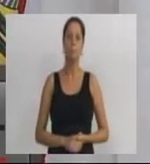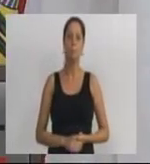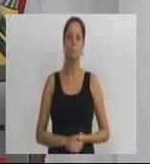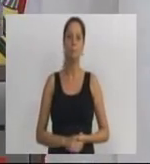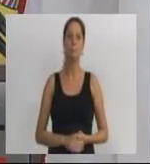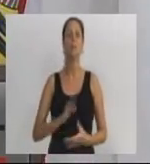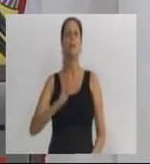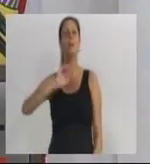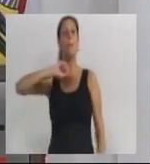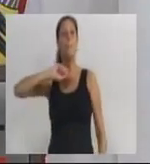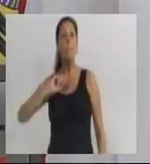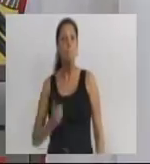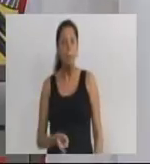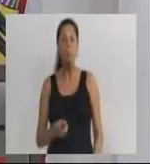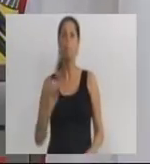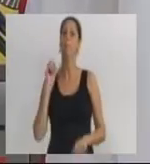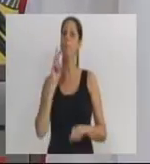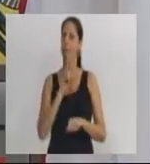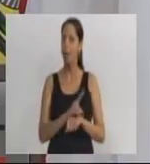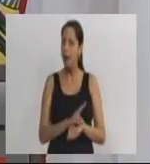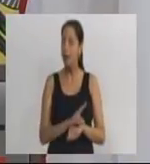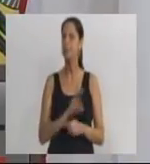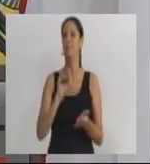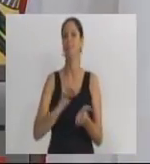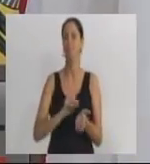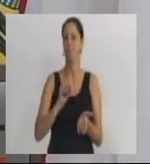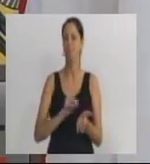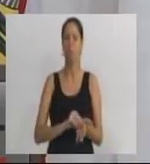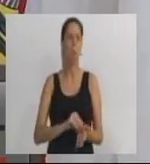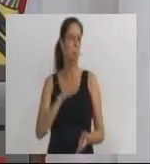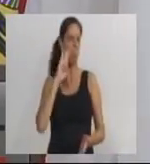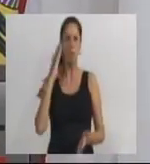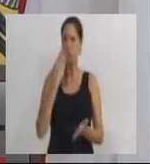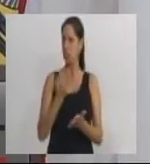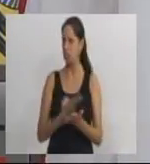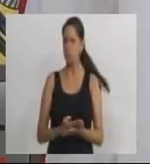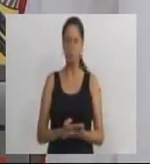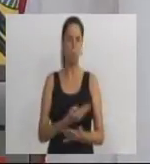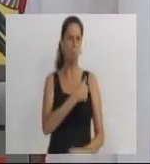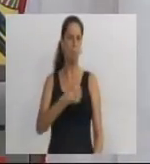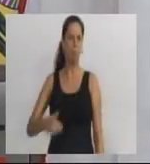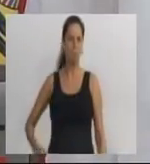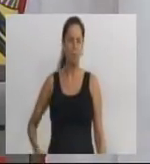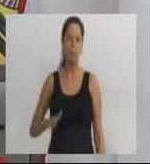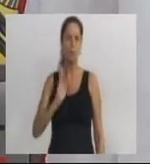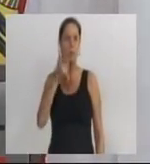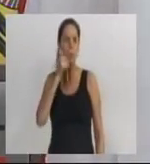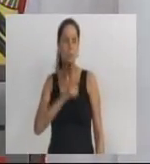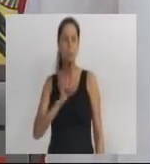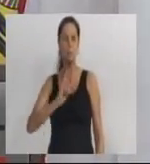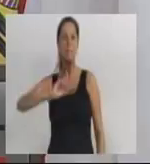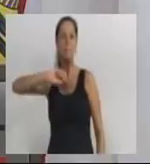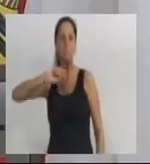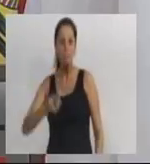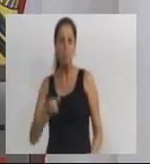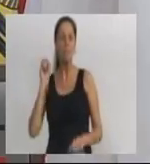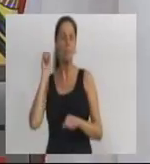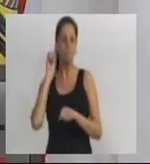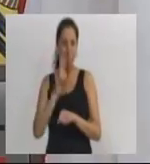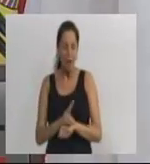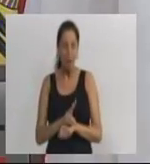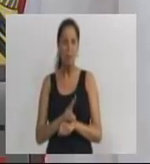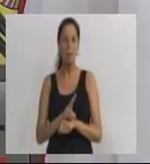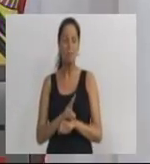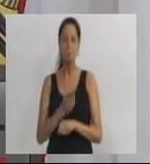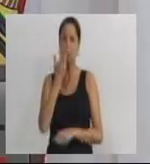4 mil vagas de creche. Eu não acredito que o governo criou as 3 mil vagas que a secretária falou. Eu não acredito que ele criou as